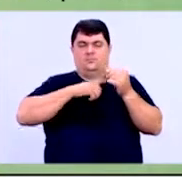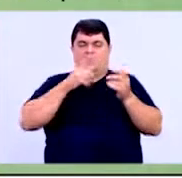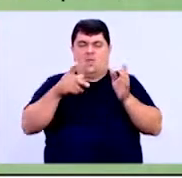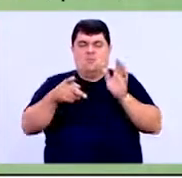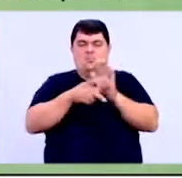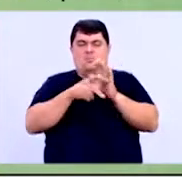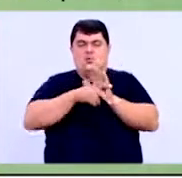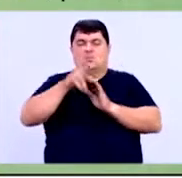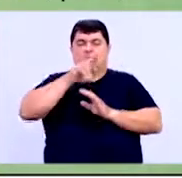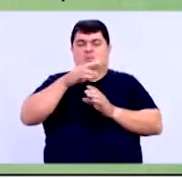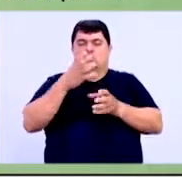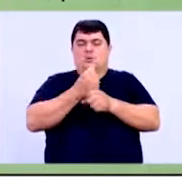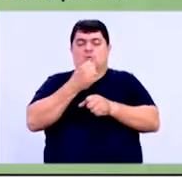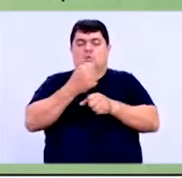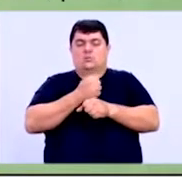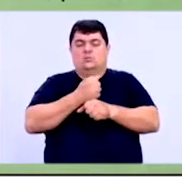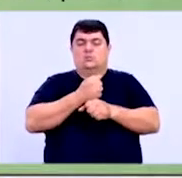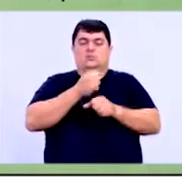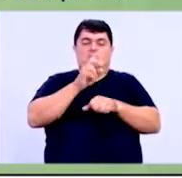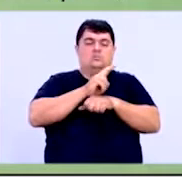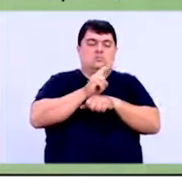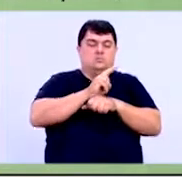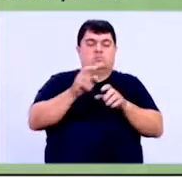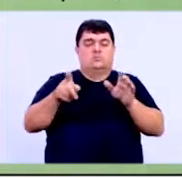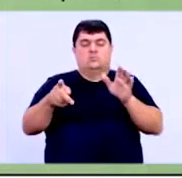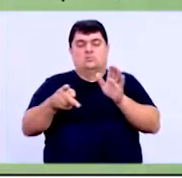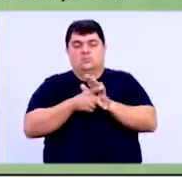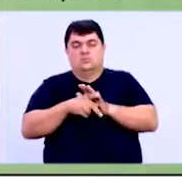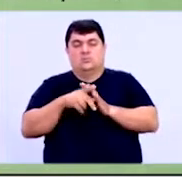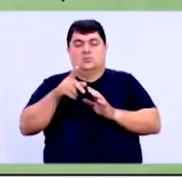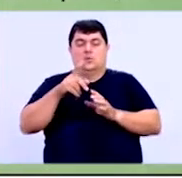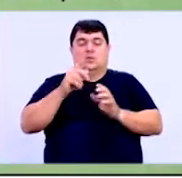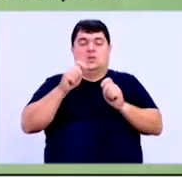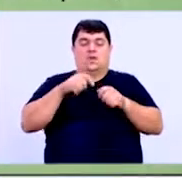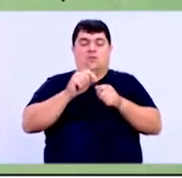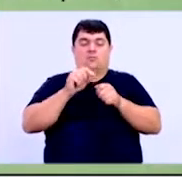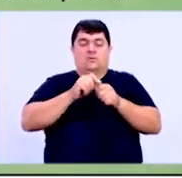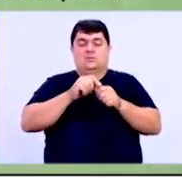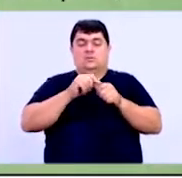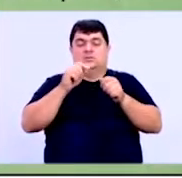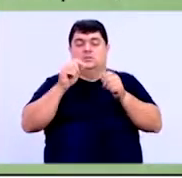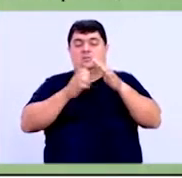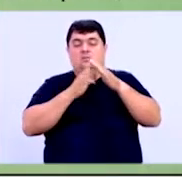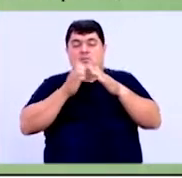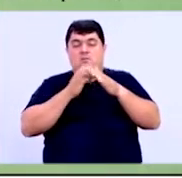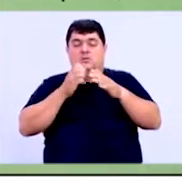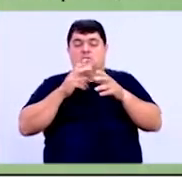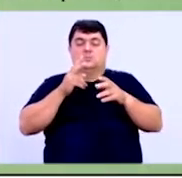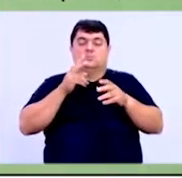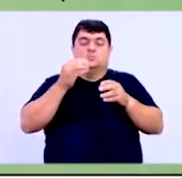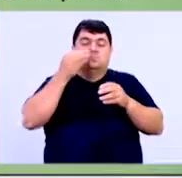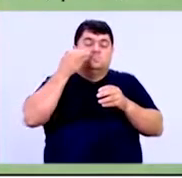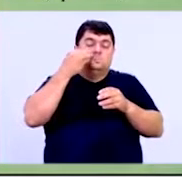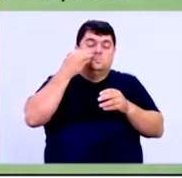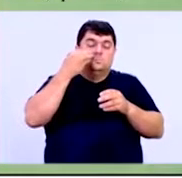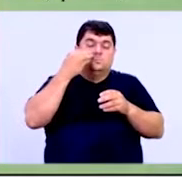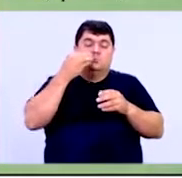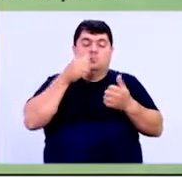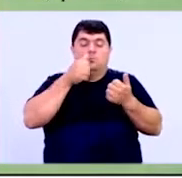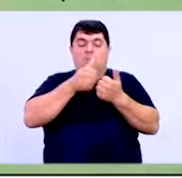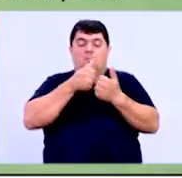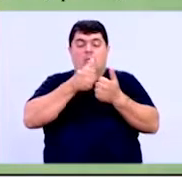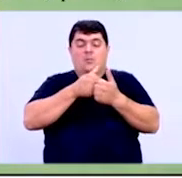contabilidade gerencial que deve permitir à organização identificar quão próximo eles estão os